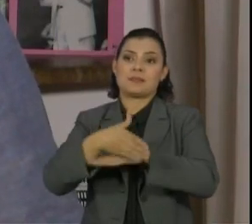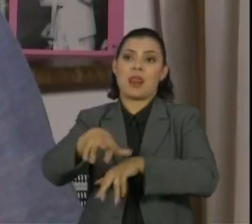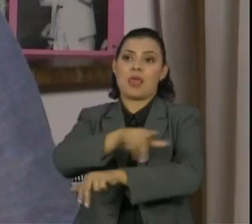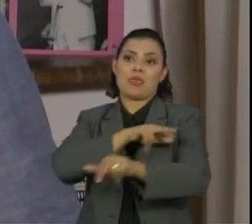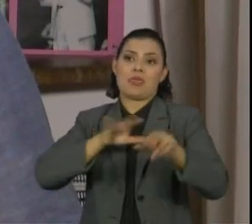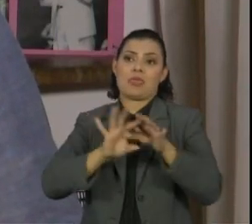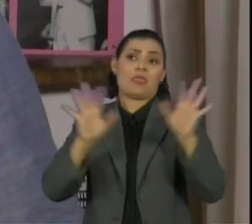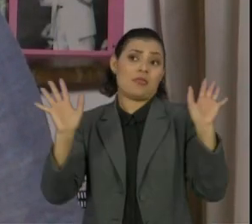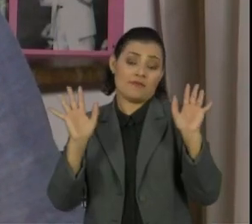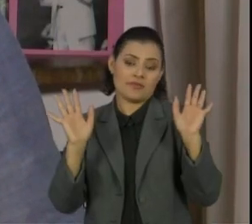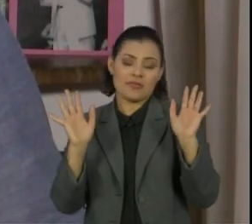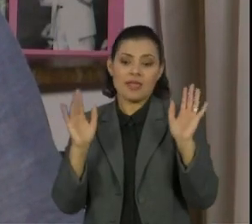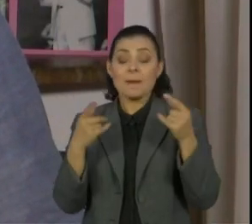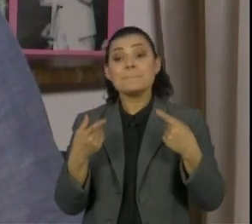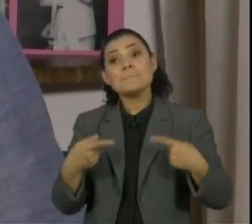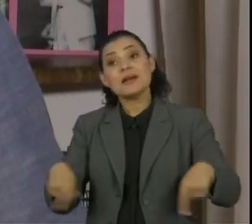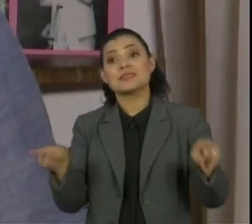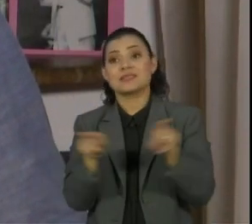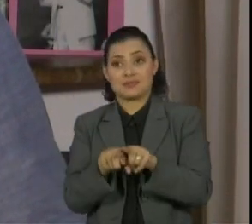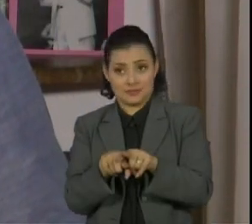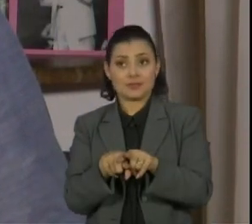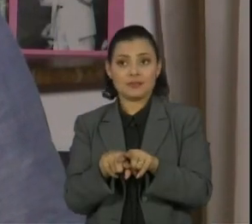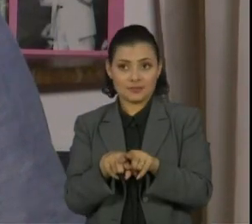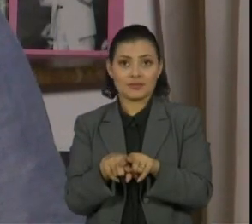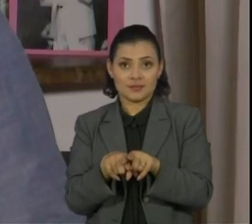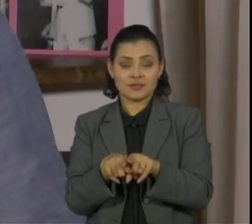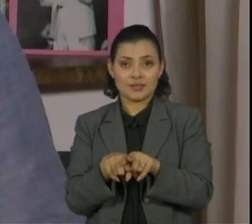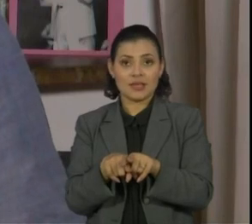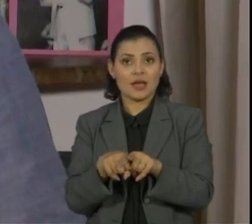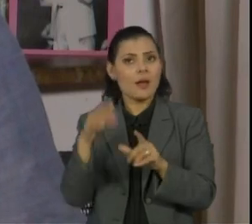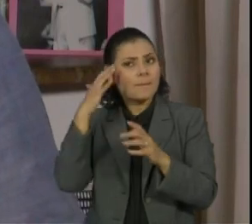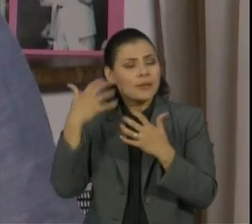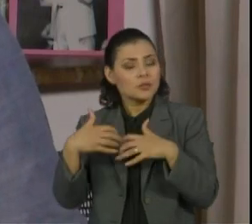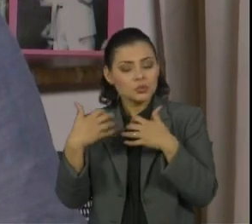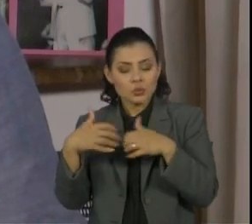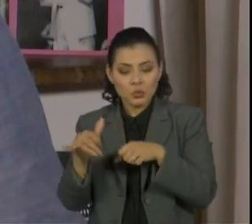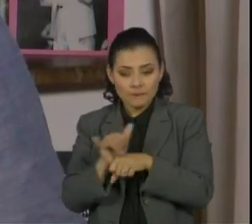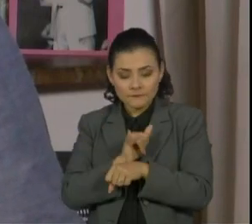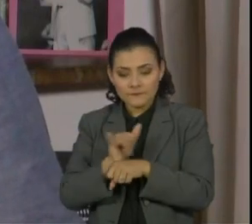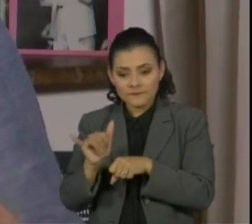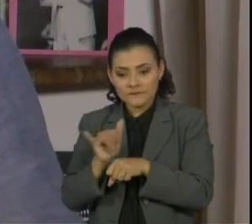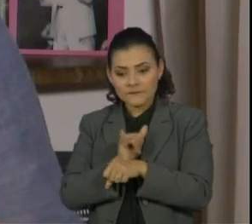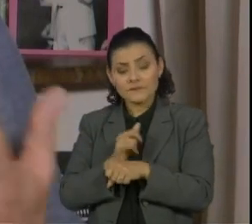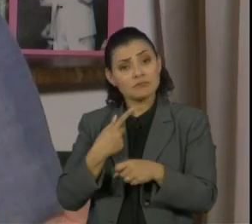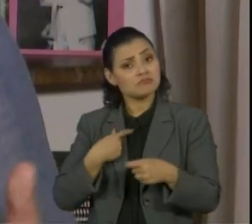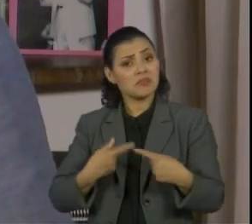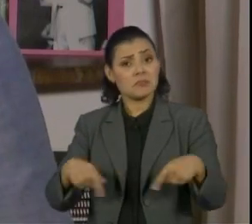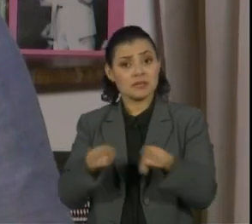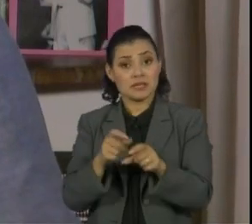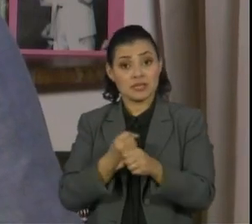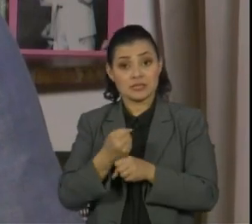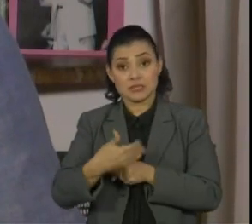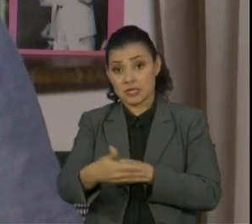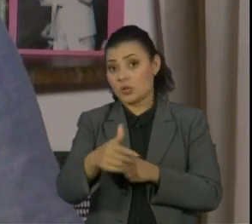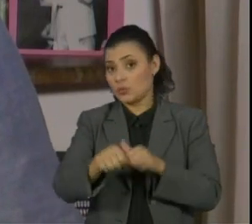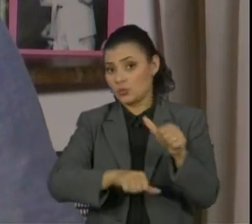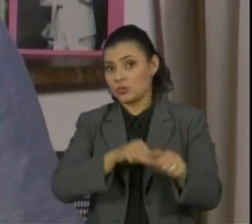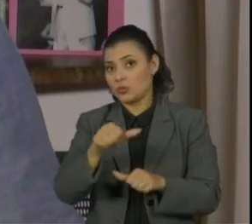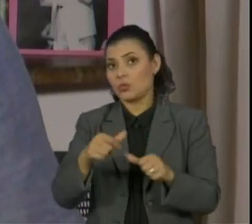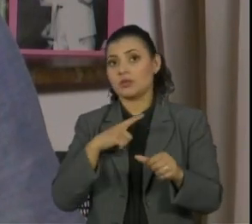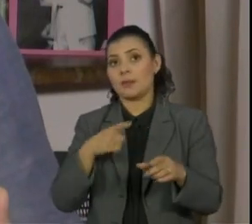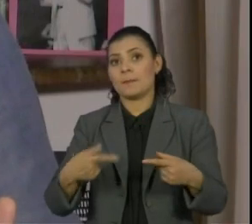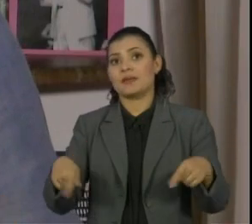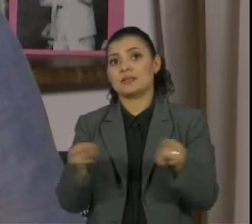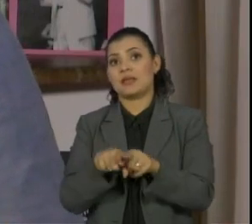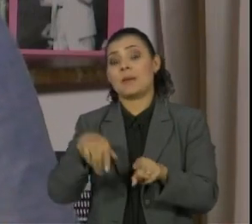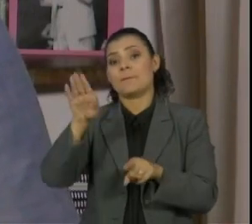nossa parceria, por outro lado, pensou nisso, nós refletimos sobre isso e a parceria esse ano, inclusive, mudou. Nós temos uma parceria